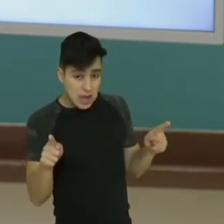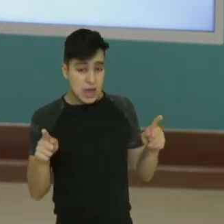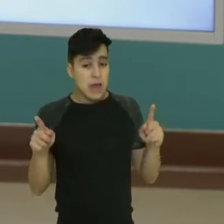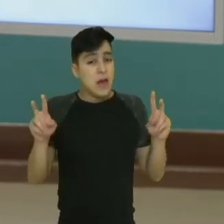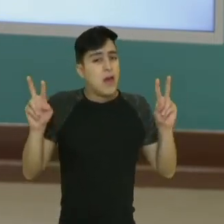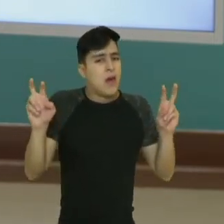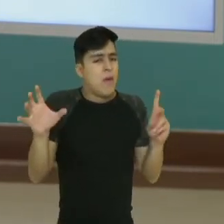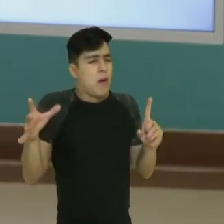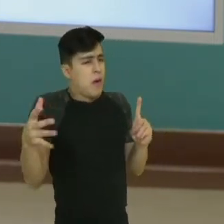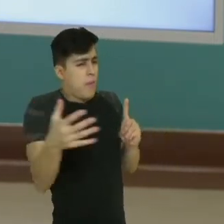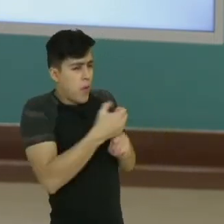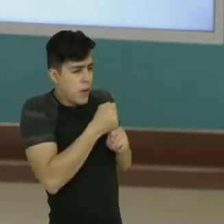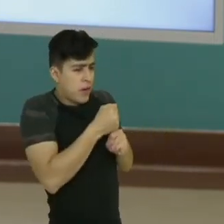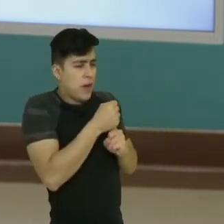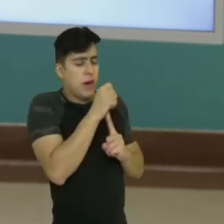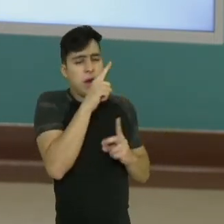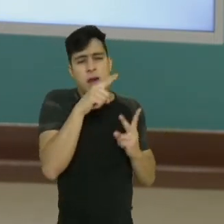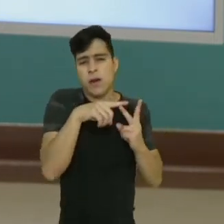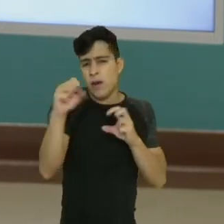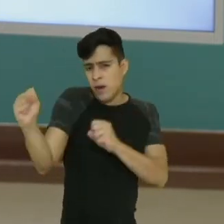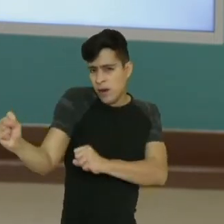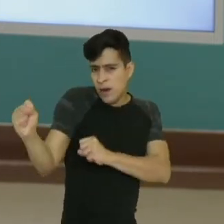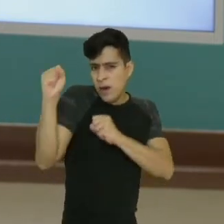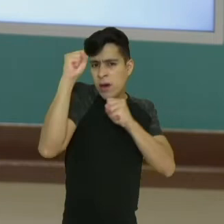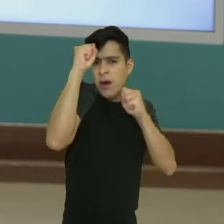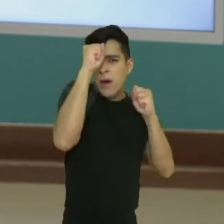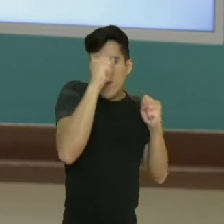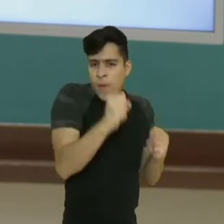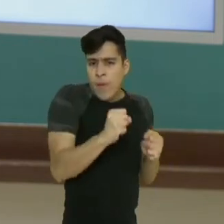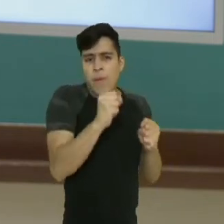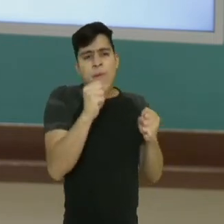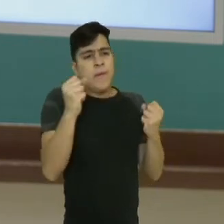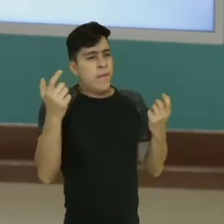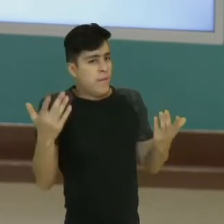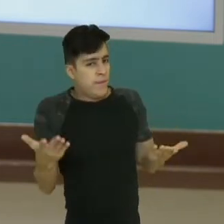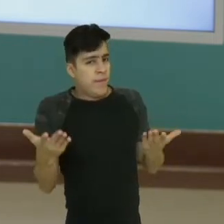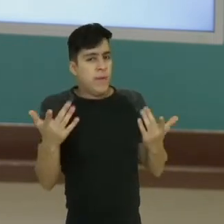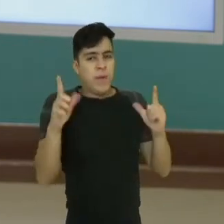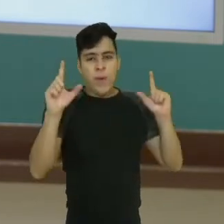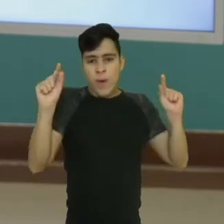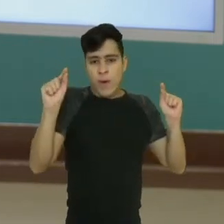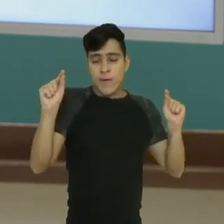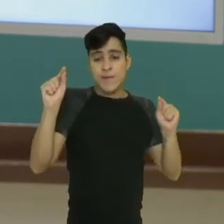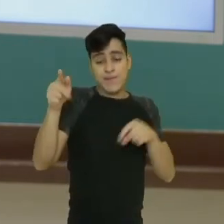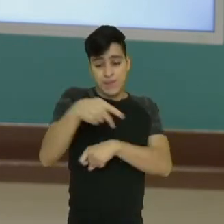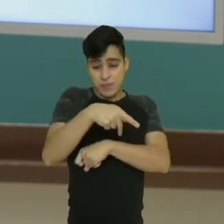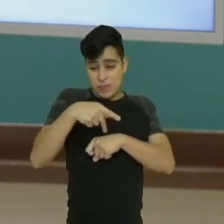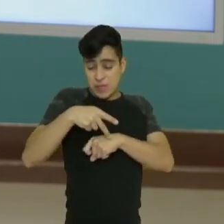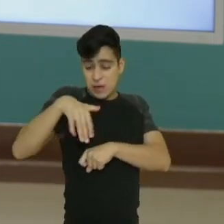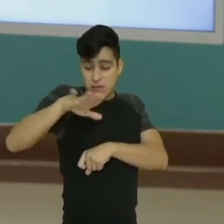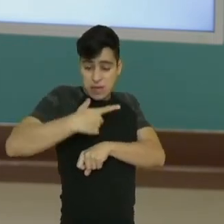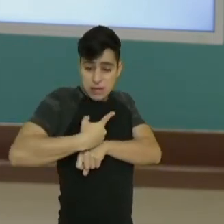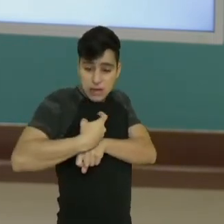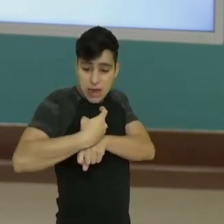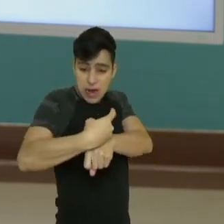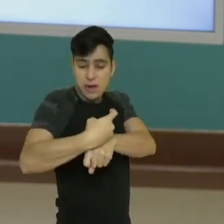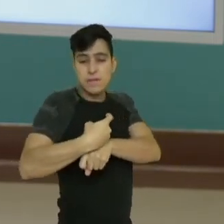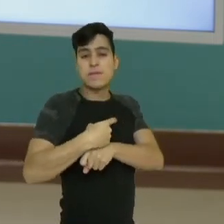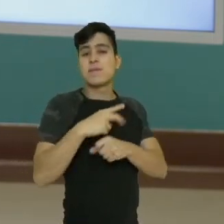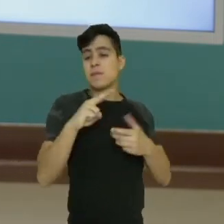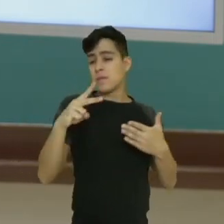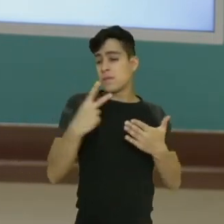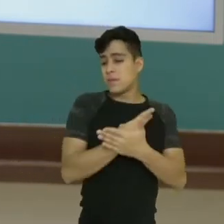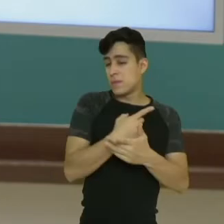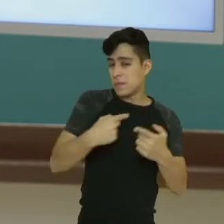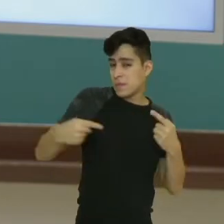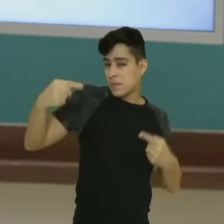no mundo, a questão de predominância, né, entre um país mais armado e outro menos armado, aconteceu então do